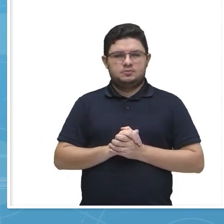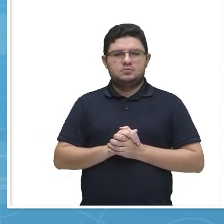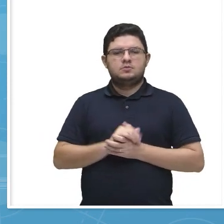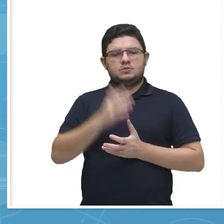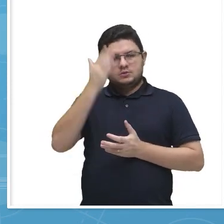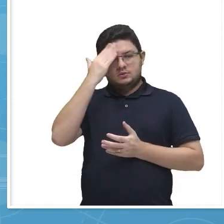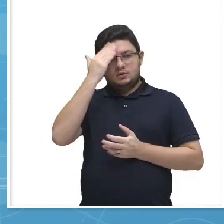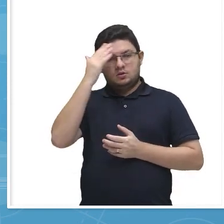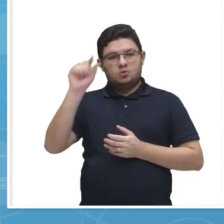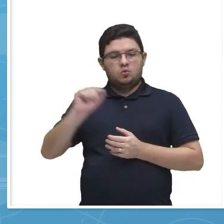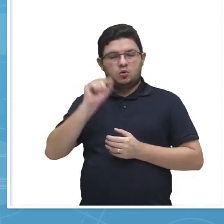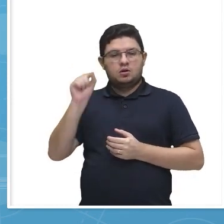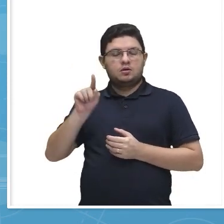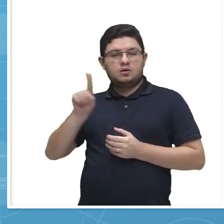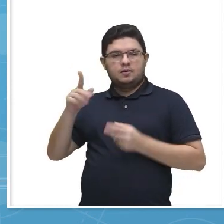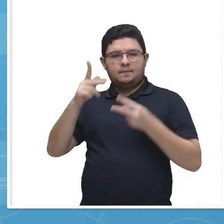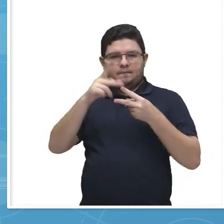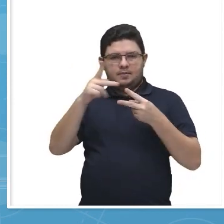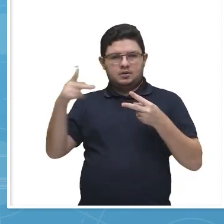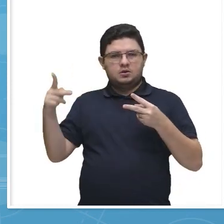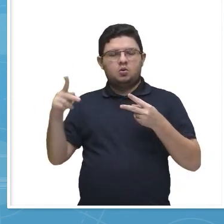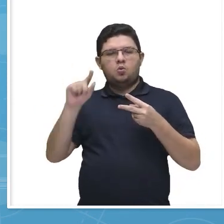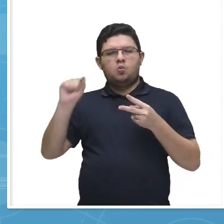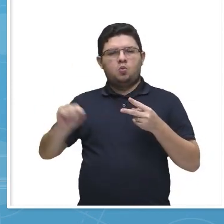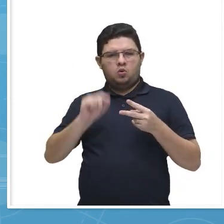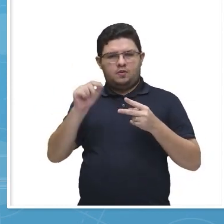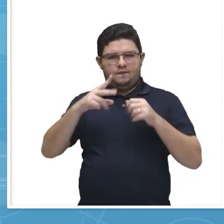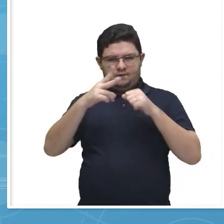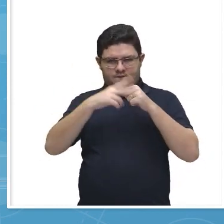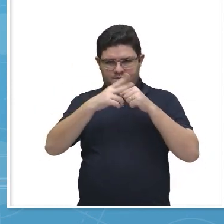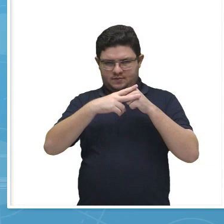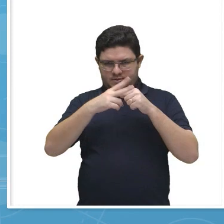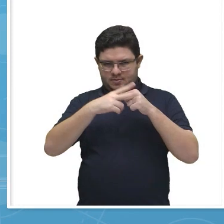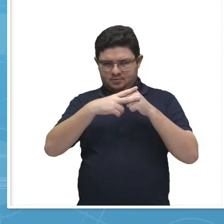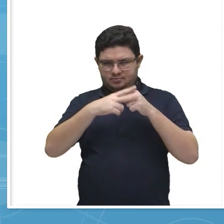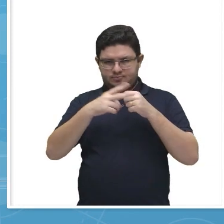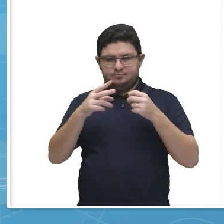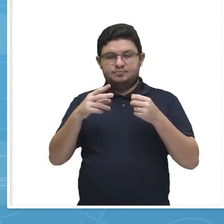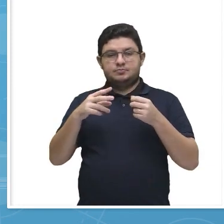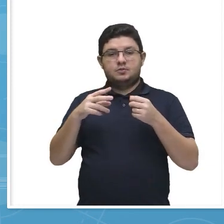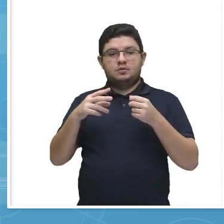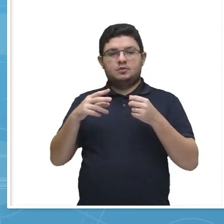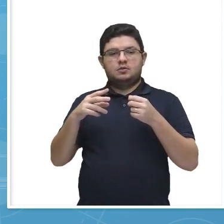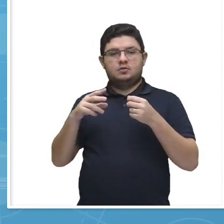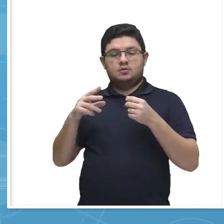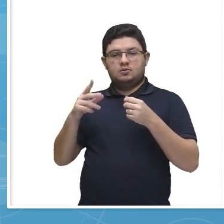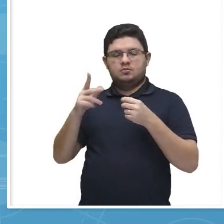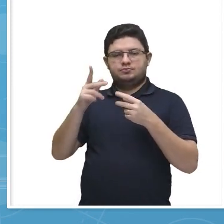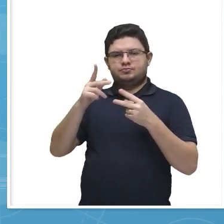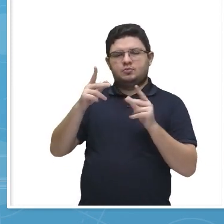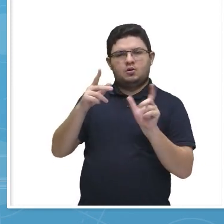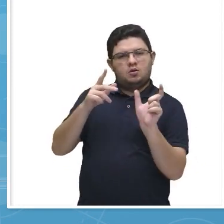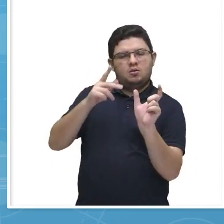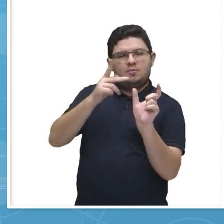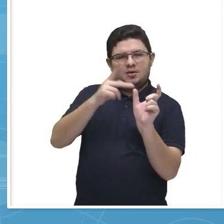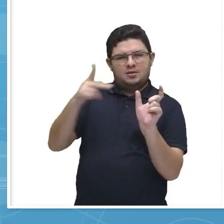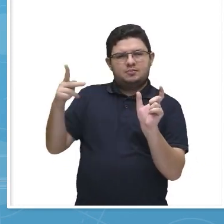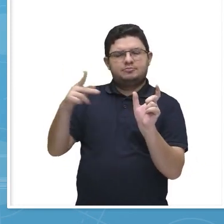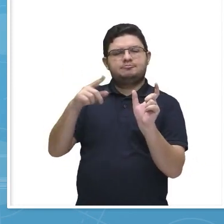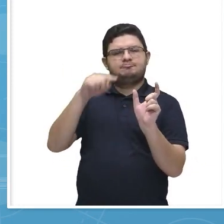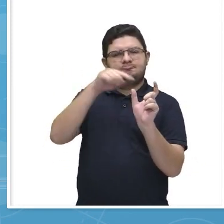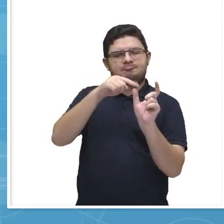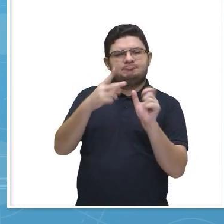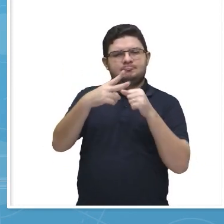predicado aqui é do tipo verbal, ok? Predicado verbal porque o núcleo é o nosso